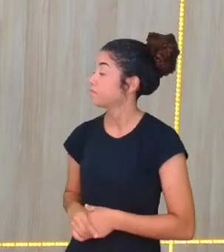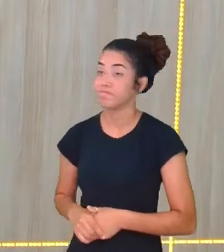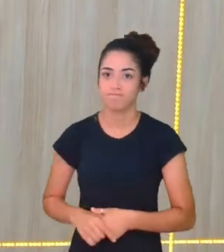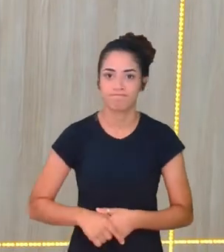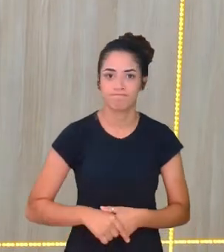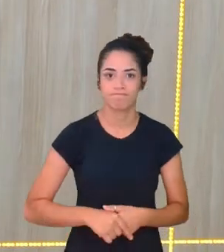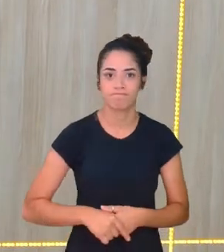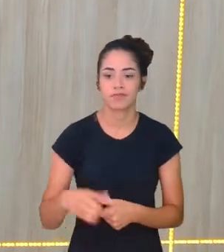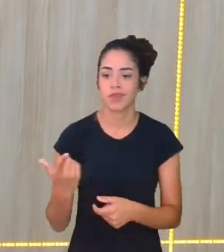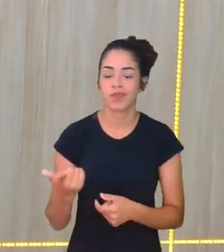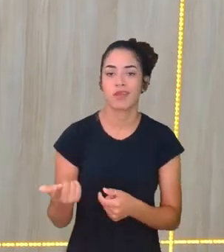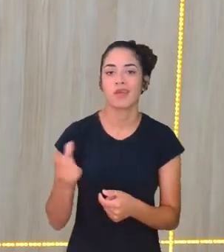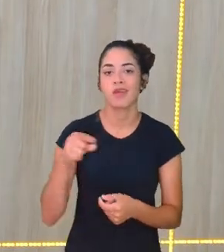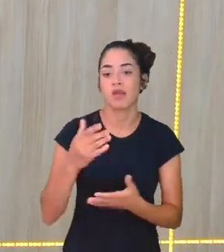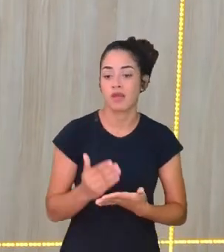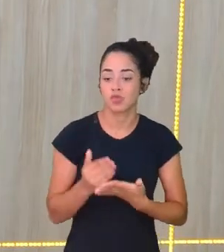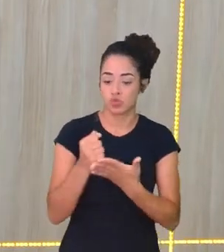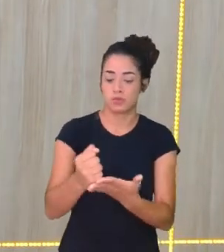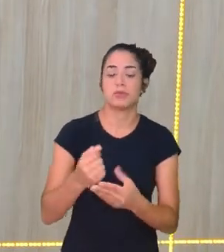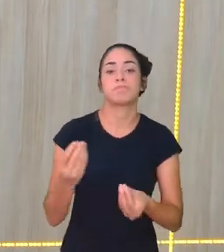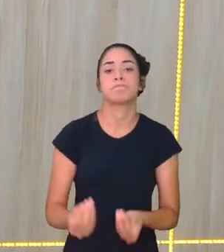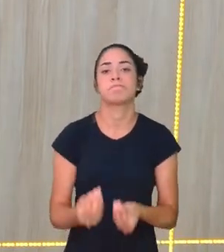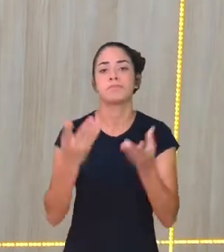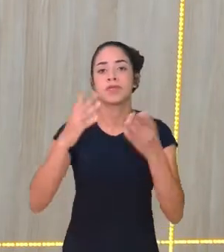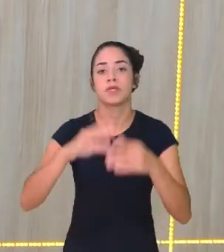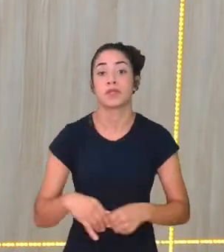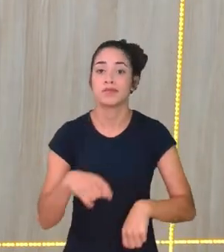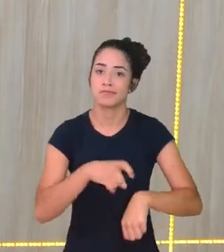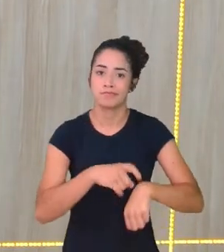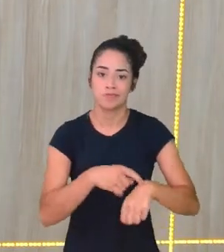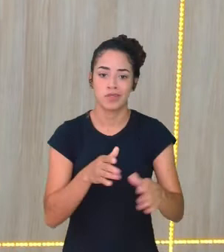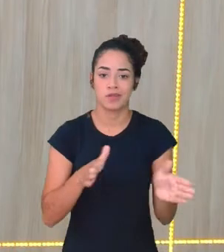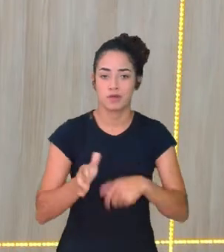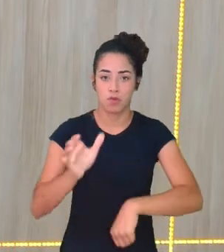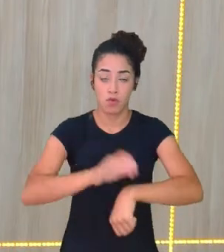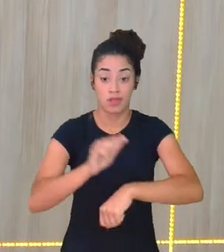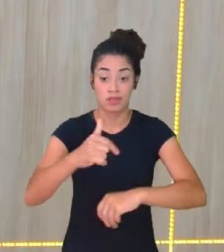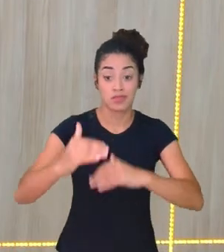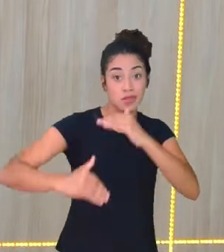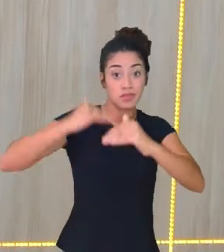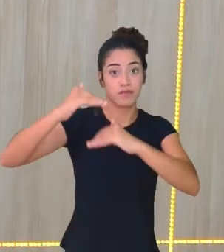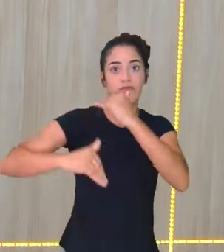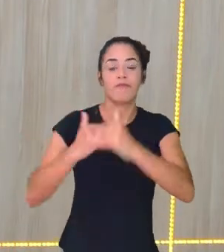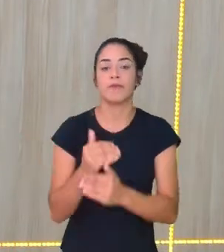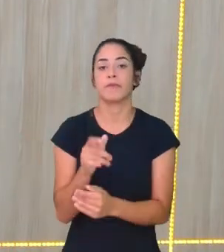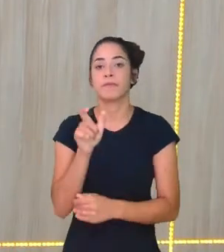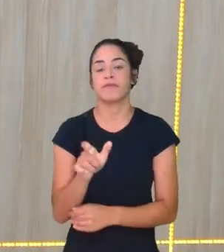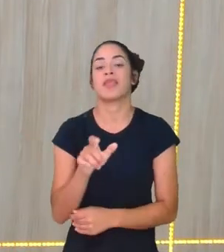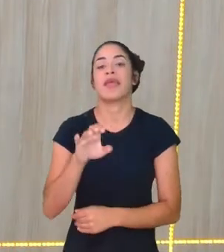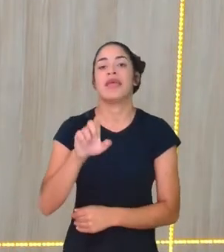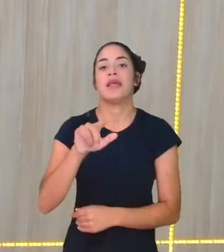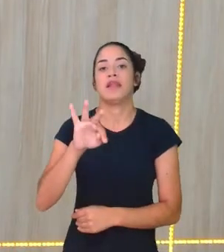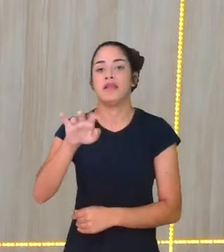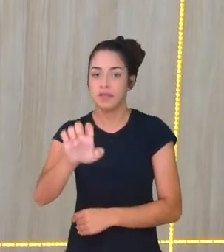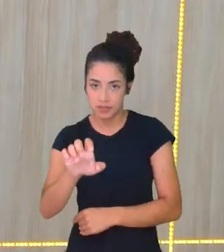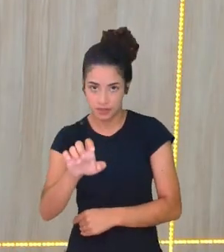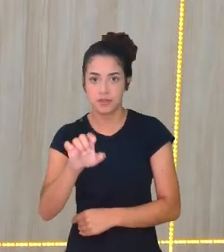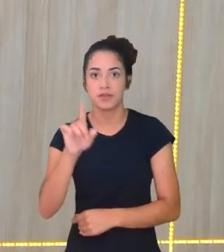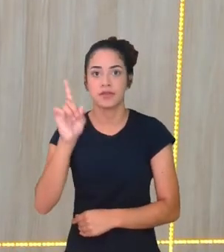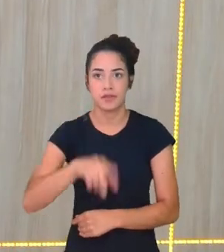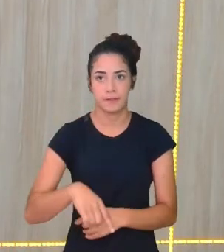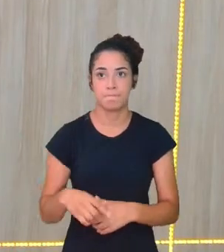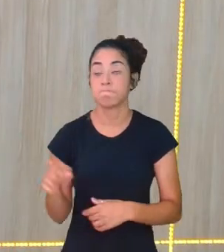contribuir por exemplo para que a gente tenha durante o período colonial desenvolvimento de uma chamada Elite certo